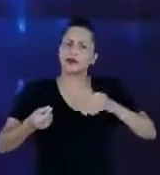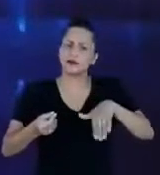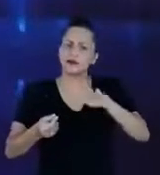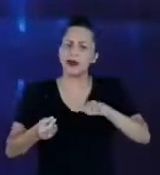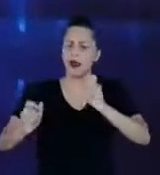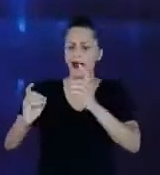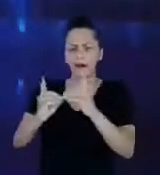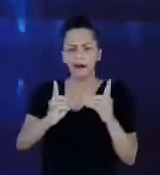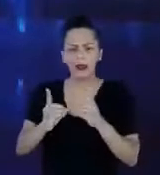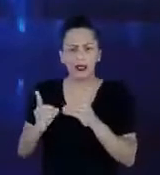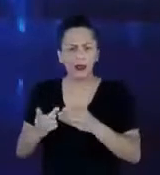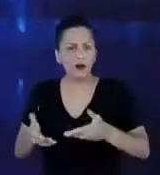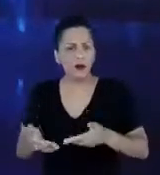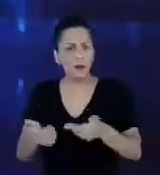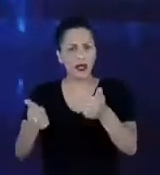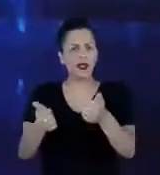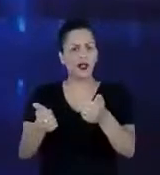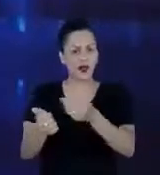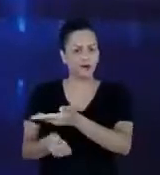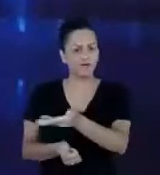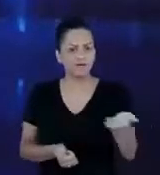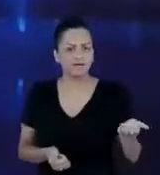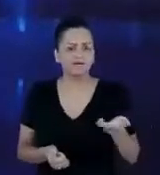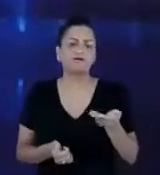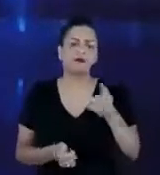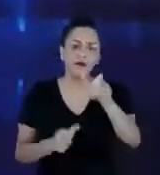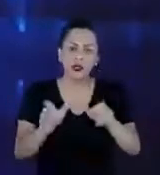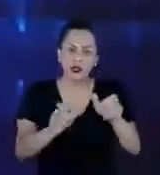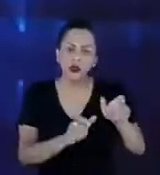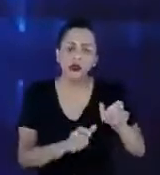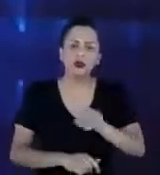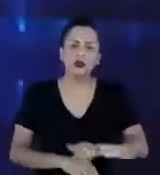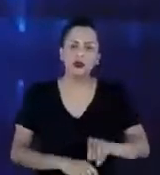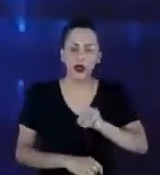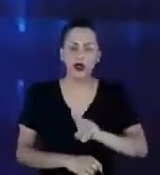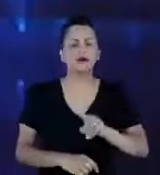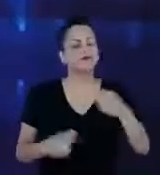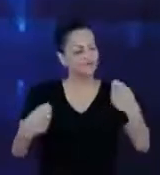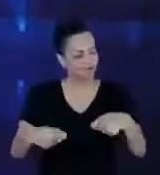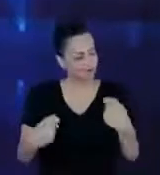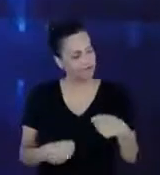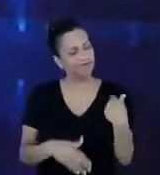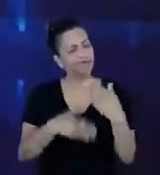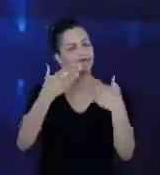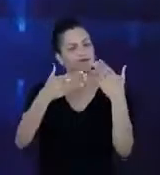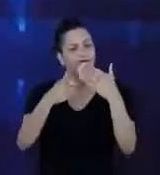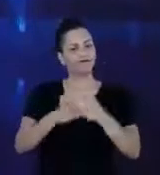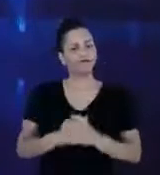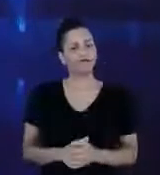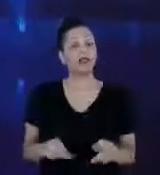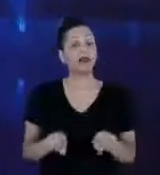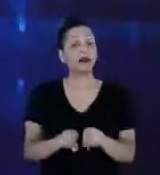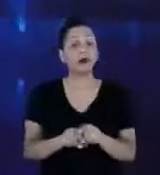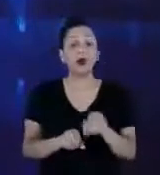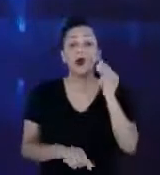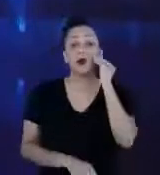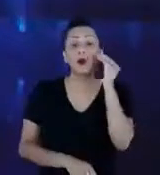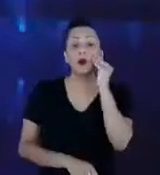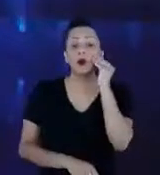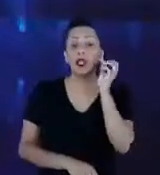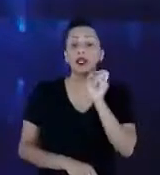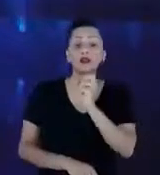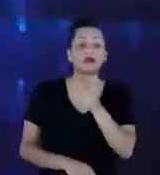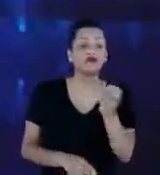aos nossos consumidores, devem e serão desenvolvidas. Ter a oportunidade de ver as